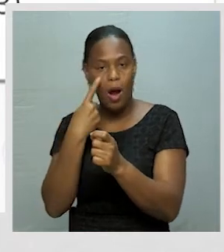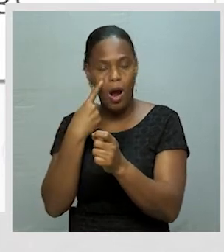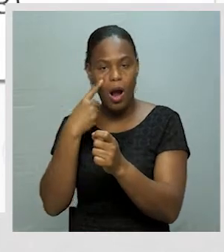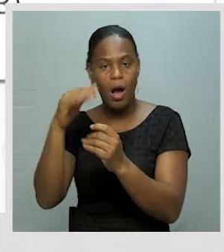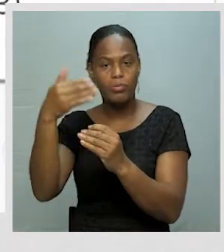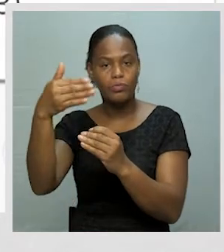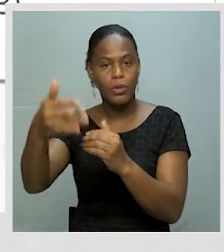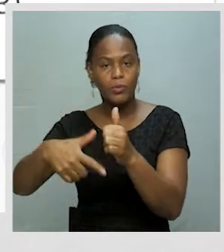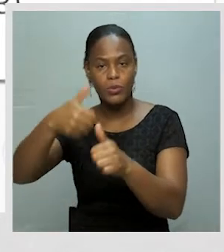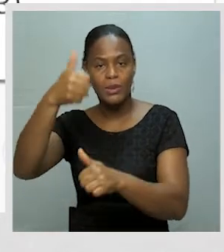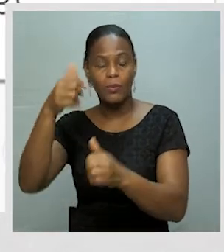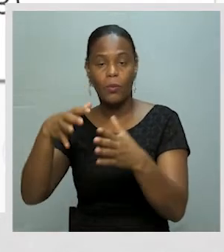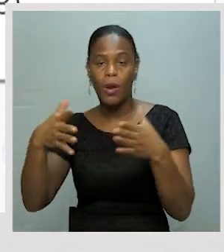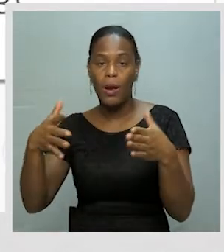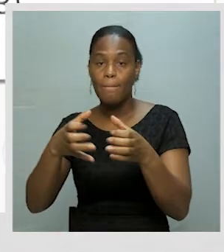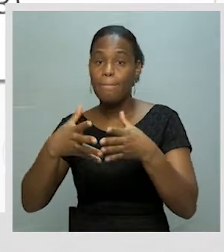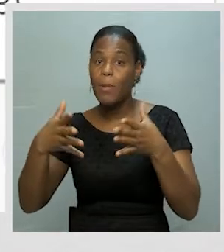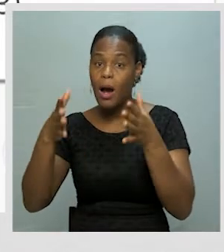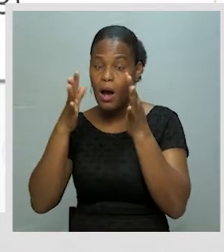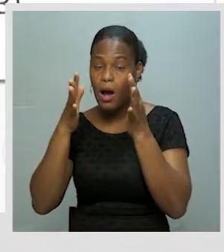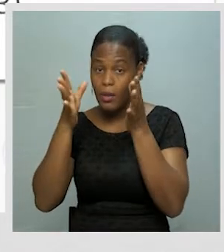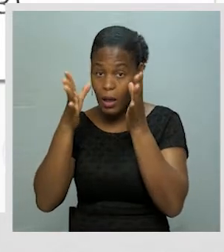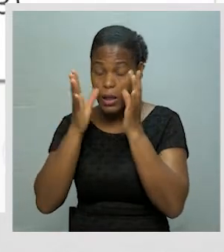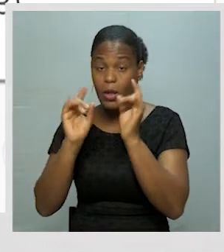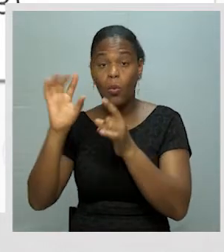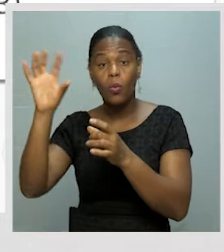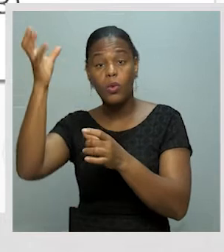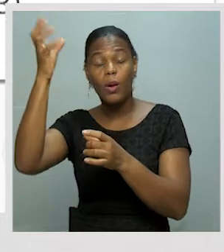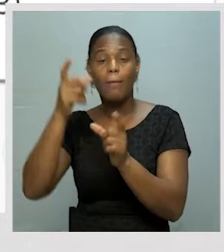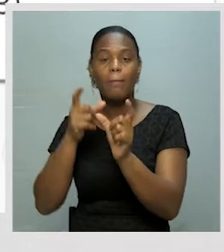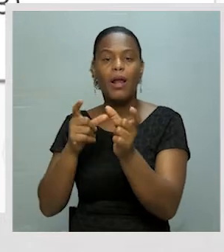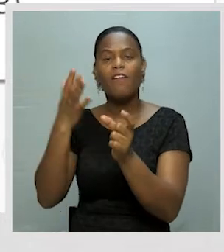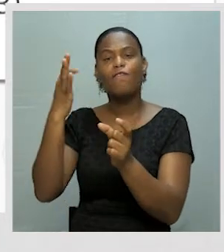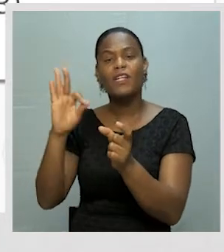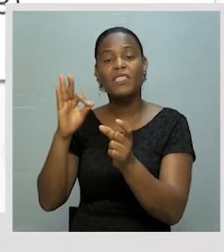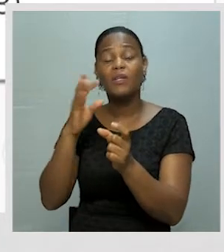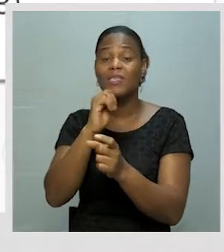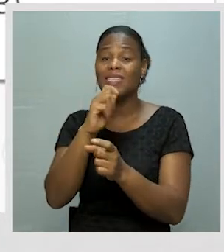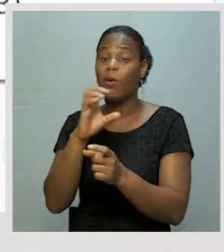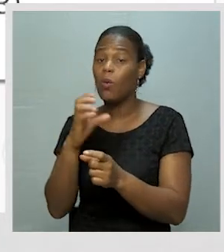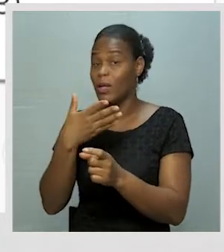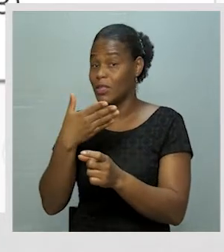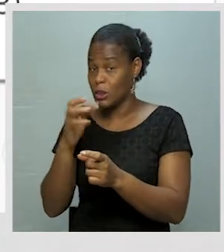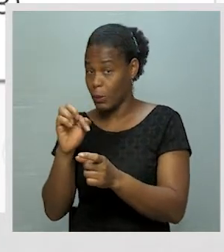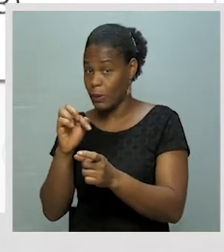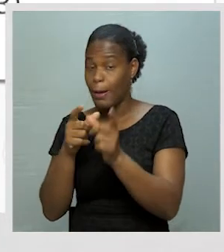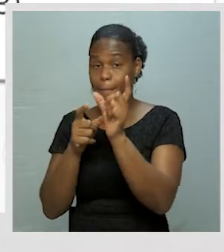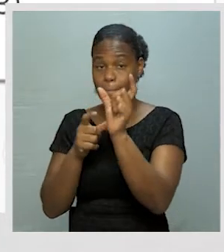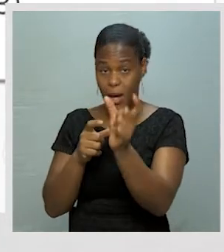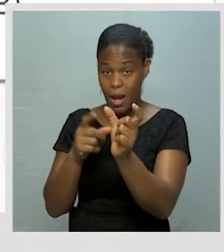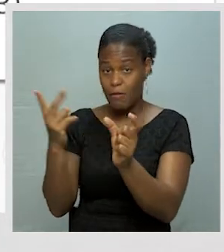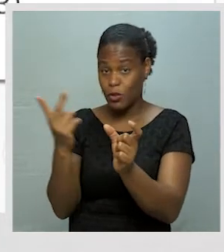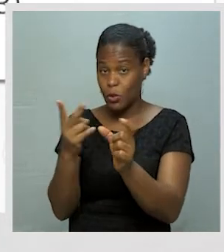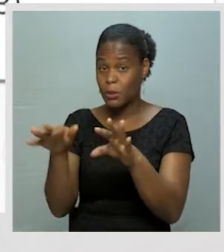sucesso, maior até do que a cultura no vocabulário francês do século XVIII. As duas palavras pertencem ao mesmo